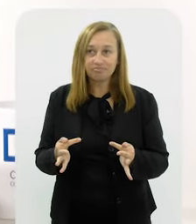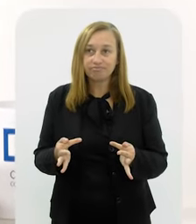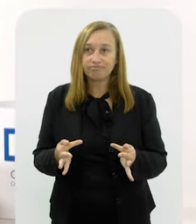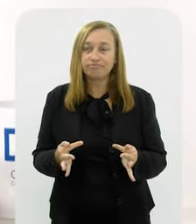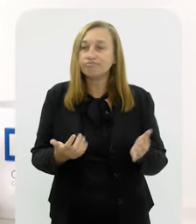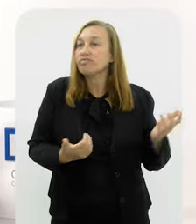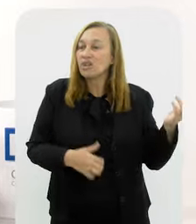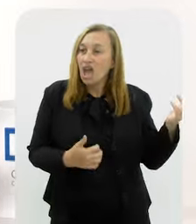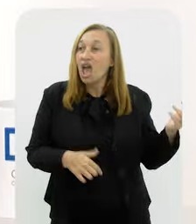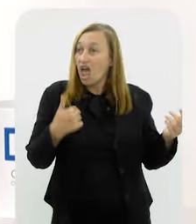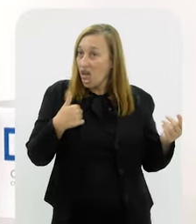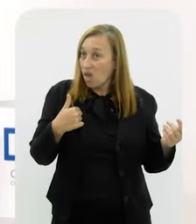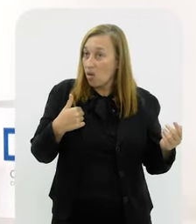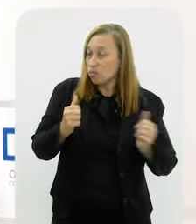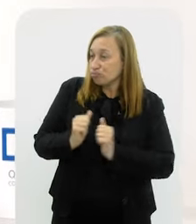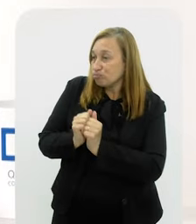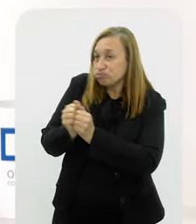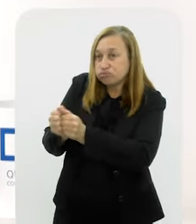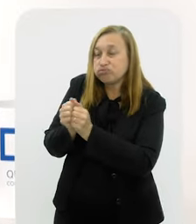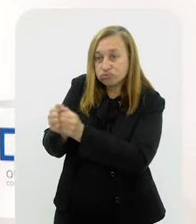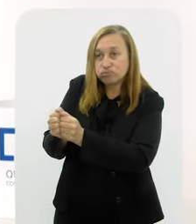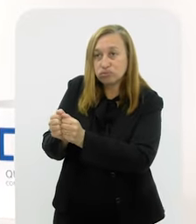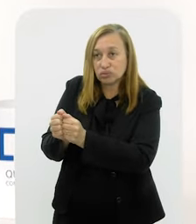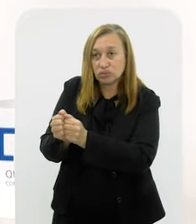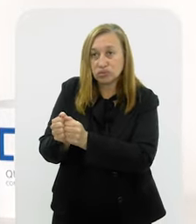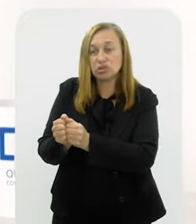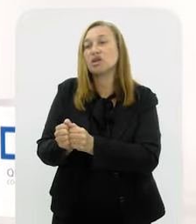Né? E por andar muito com ela,